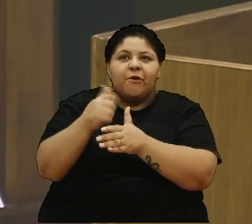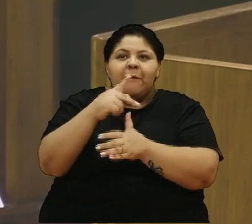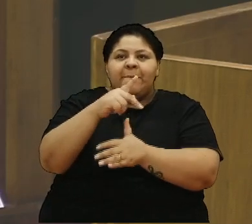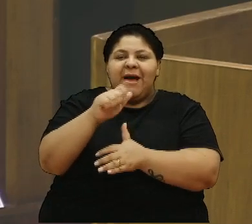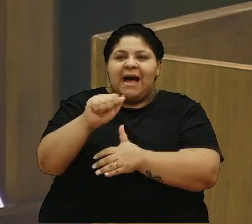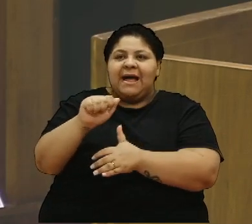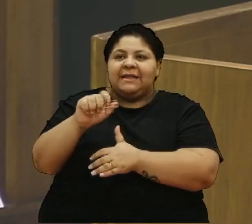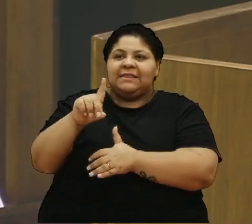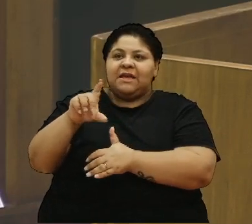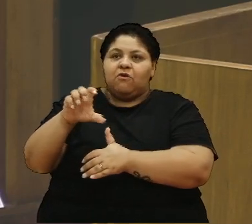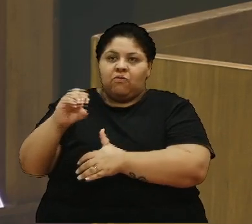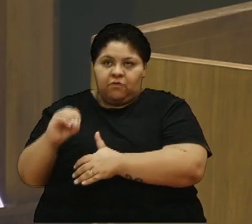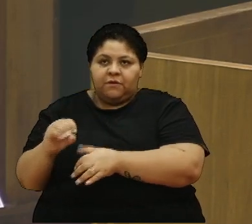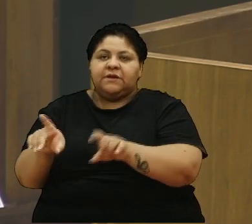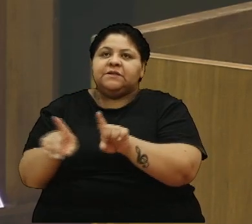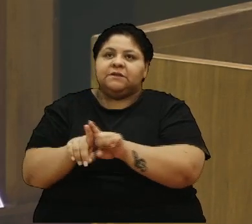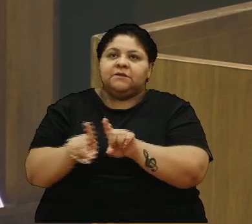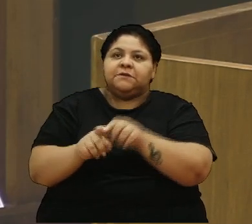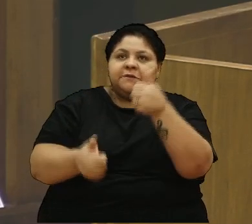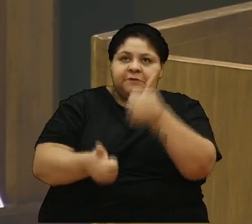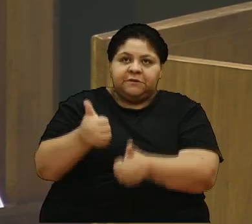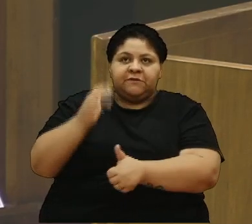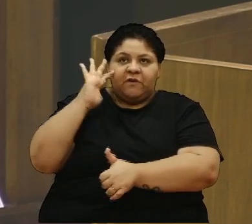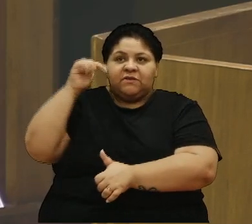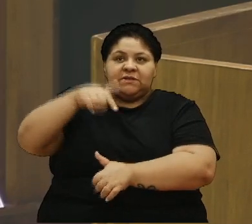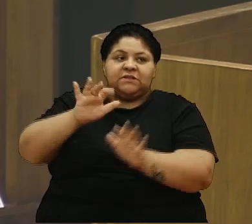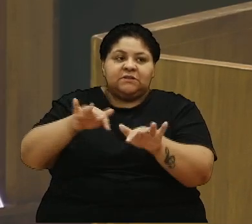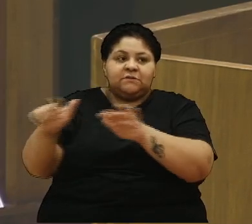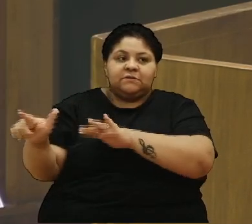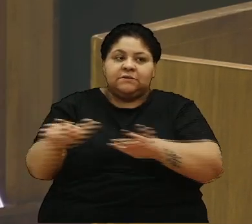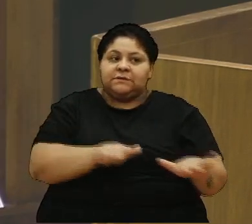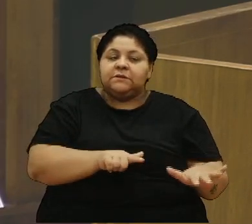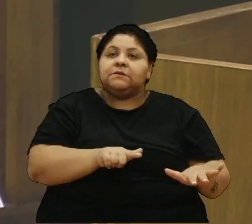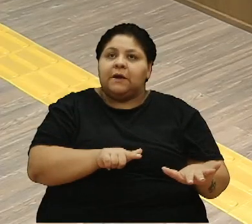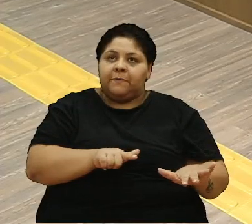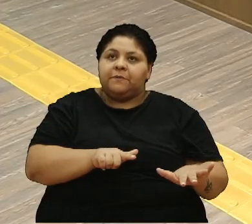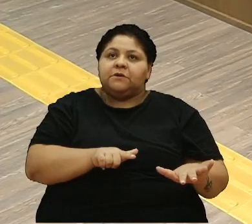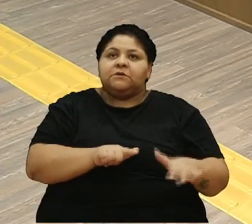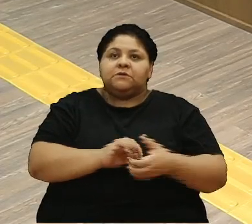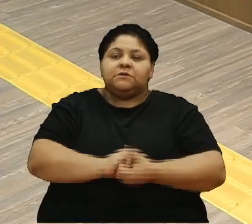esporte e sobre o campeonato que vai estar rolando esse final de semana. Seria isso. Muito obrigado, presidente. Obrigado, vereador.